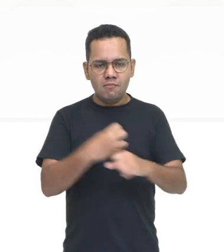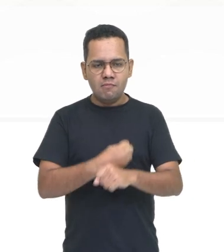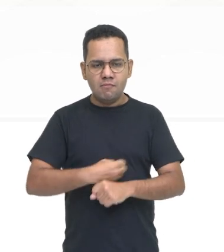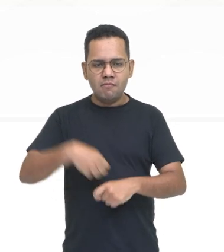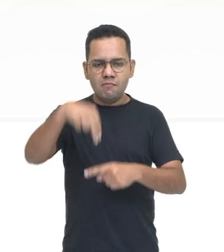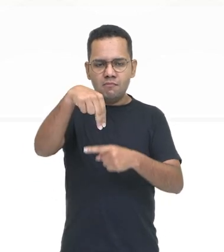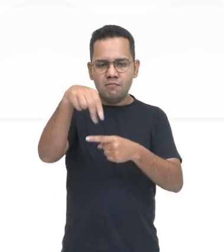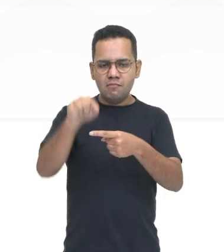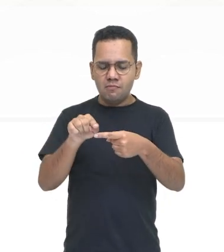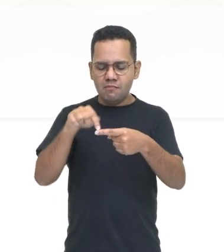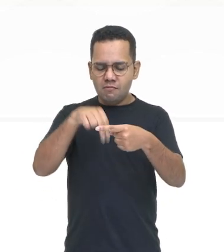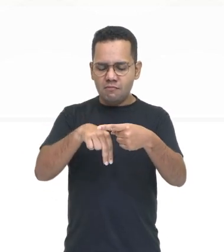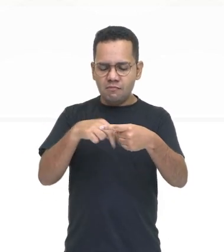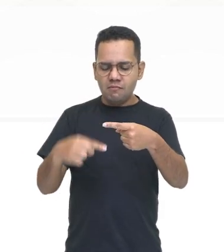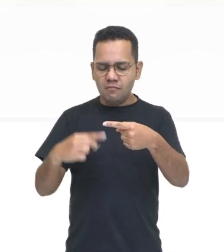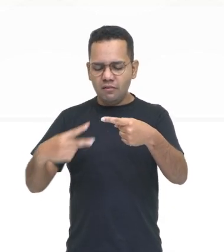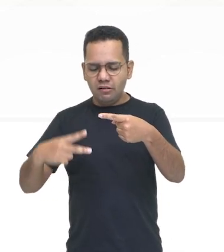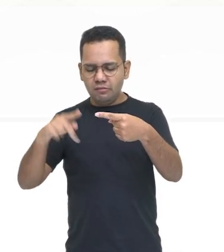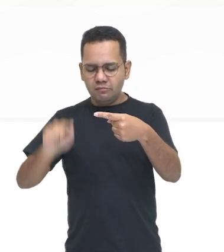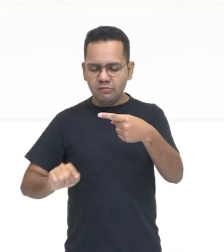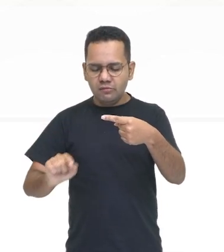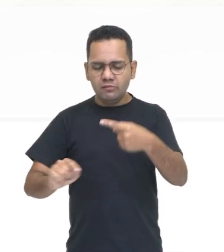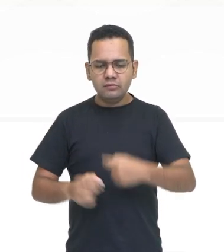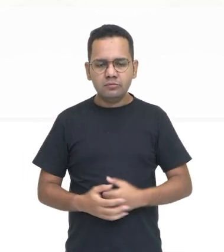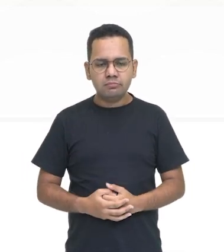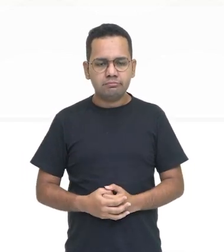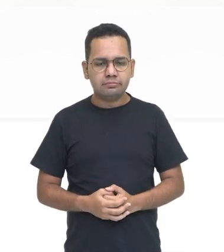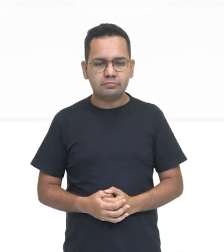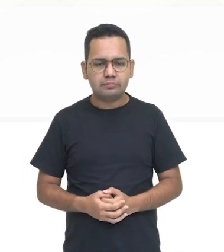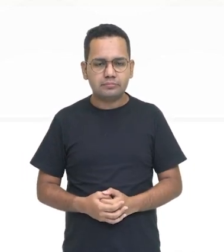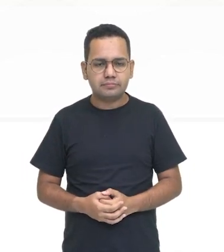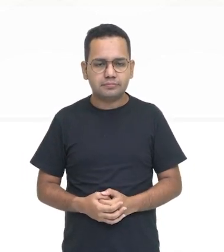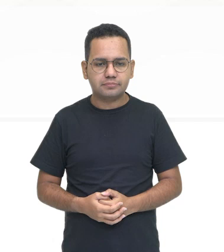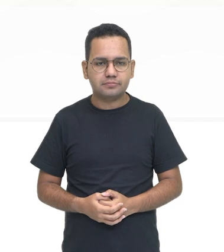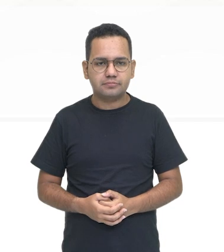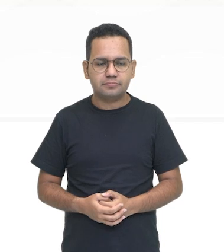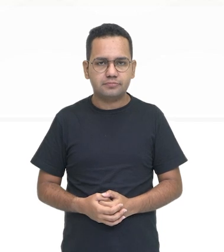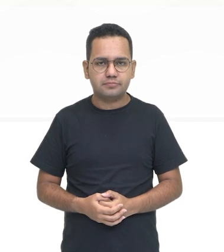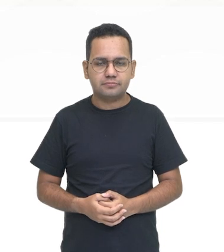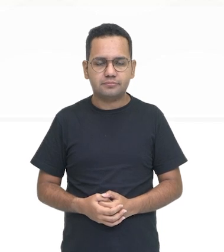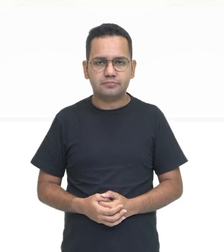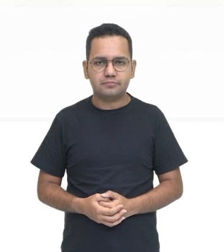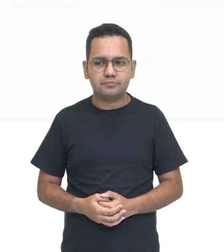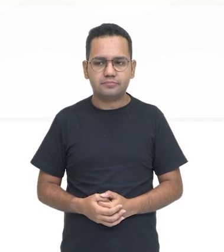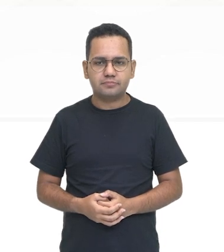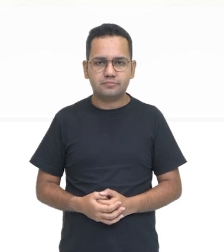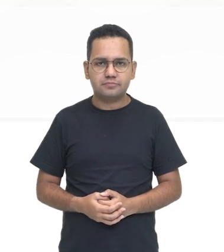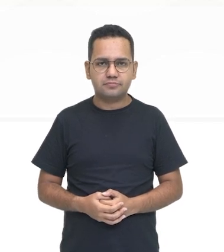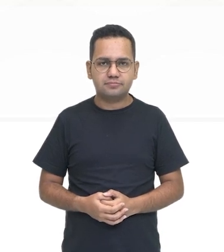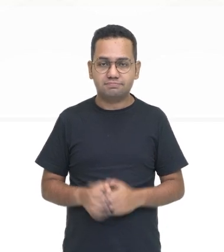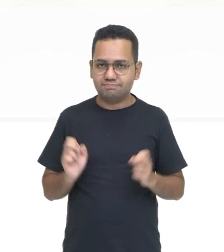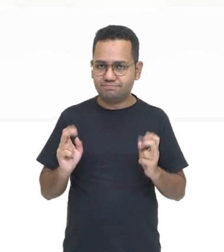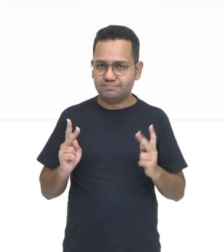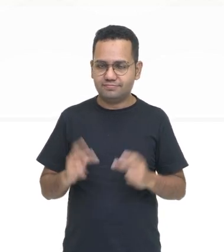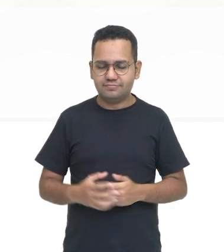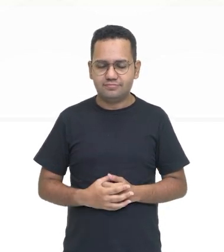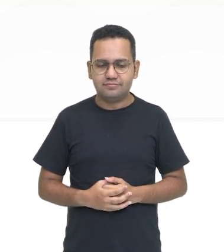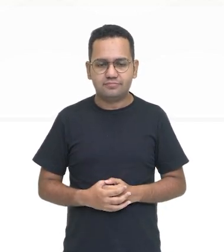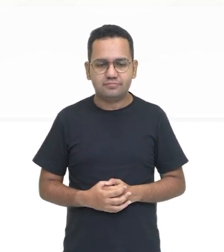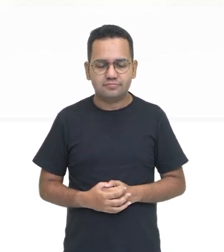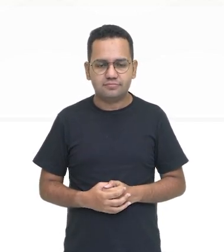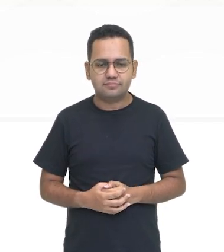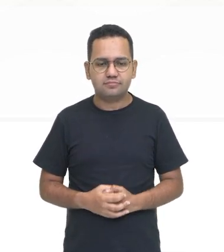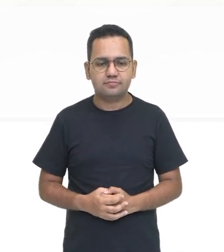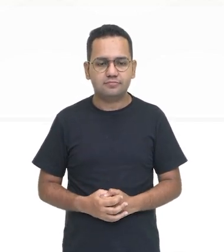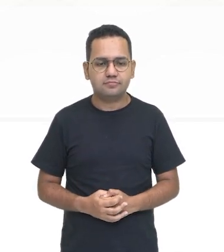NP igual a n fatorial dividido por n menos p fatorial. Certo?